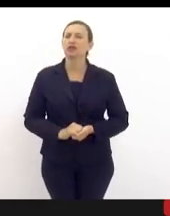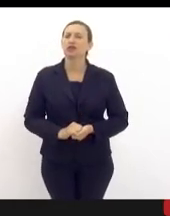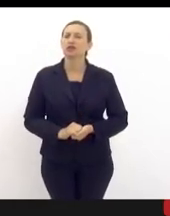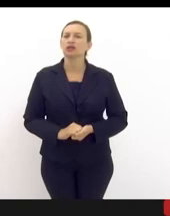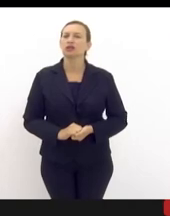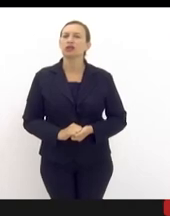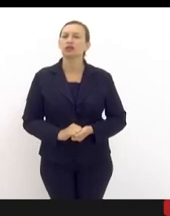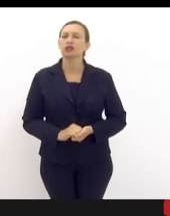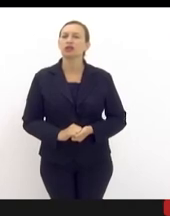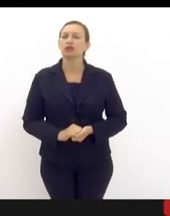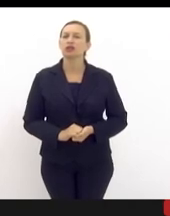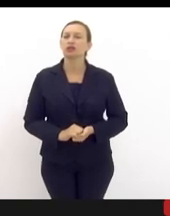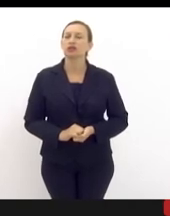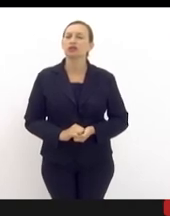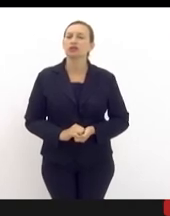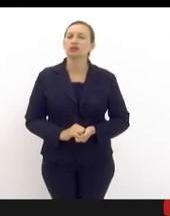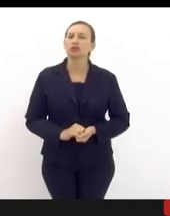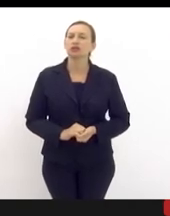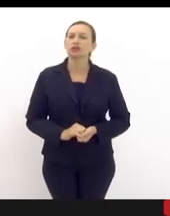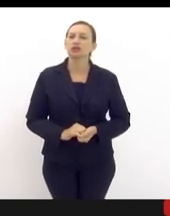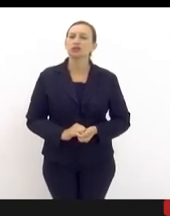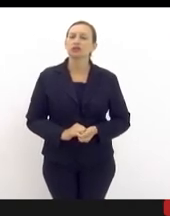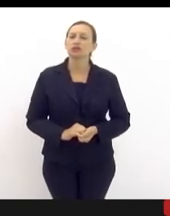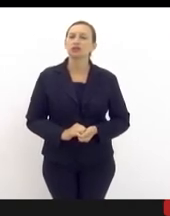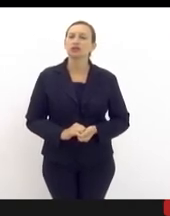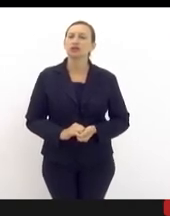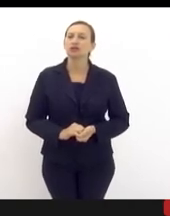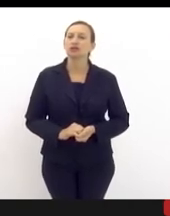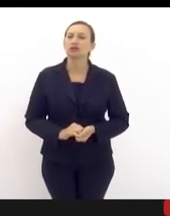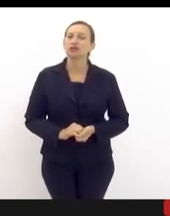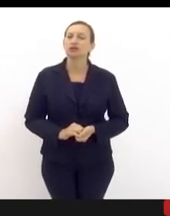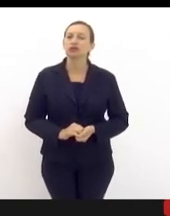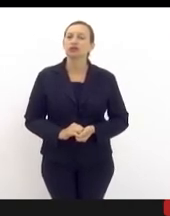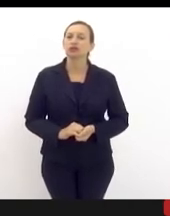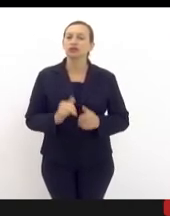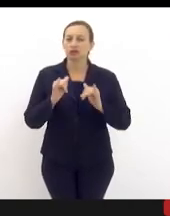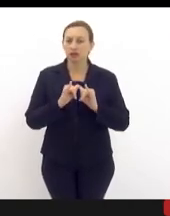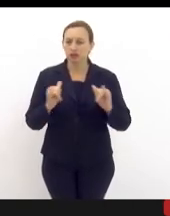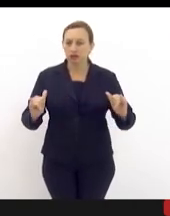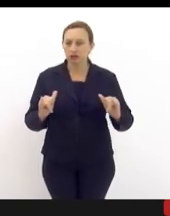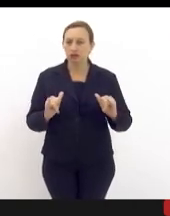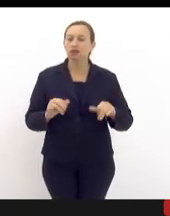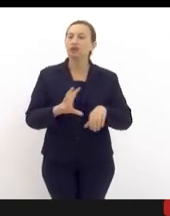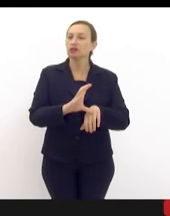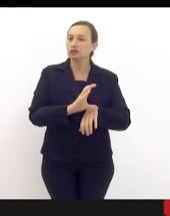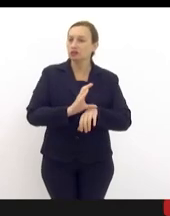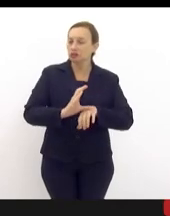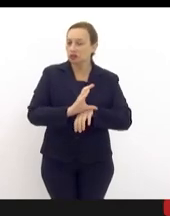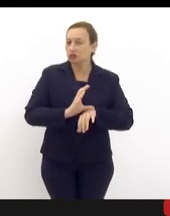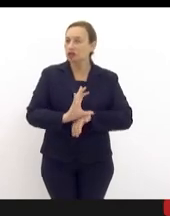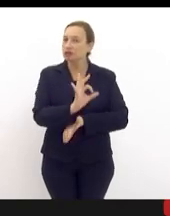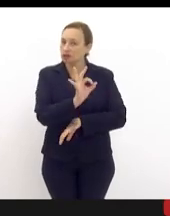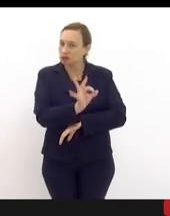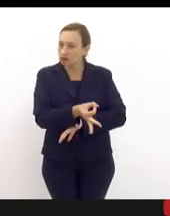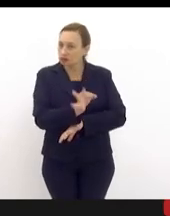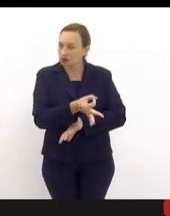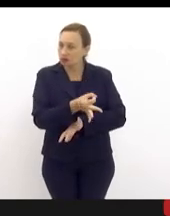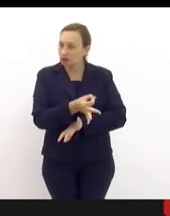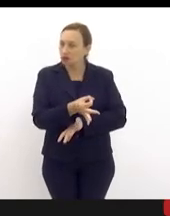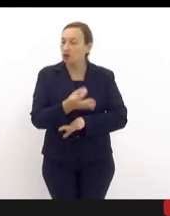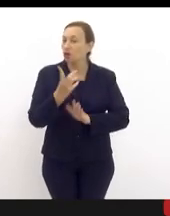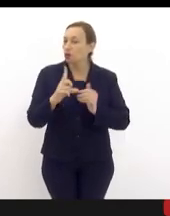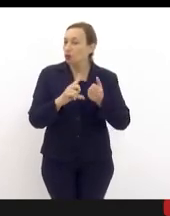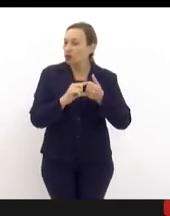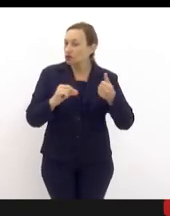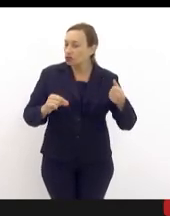essa medida, essa declaração, ela é constitucional de fato, porque o